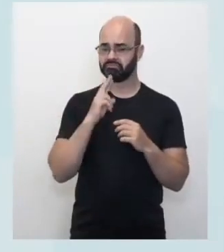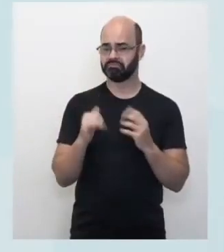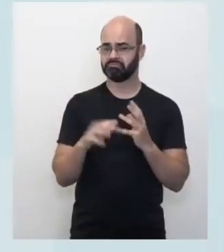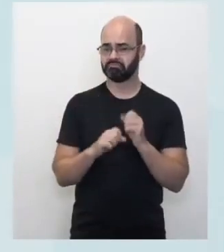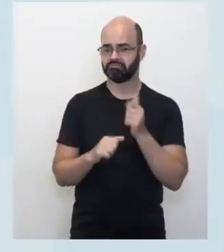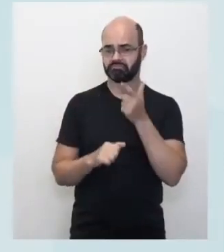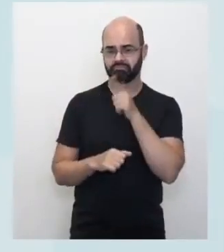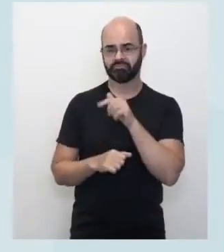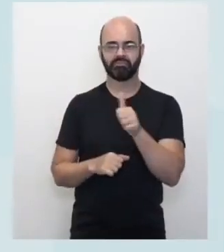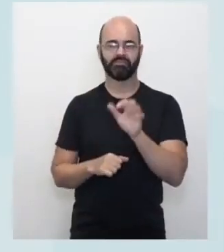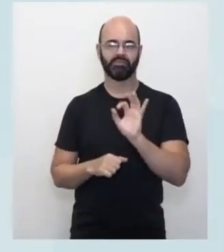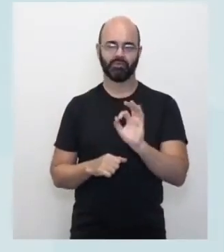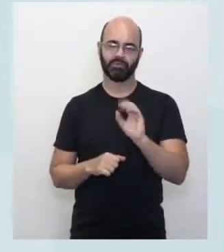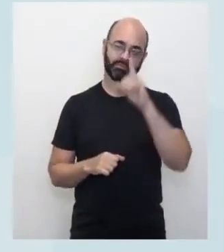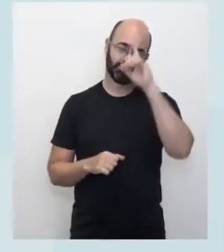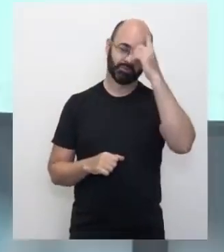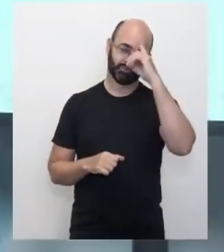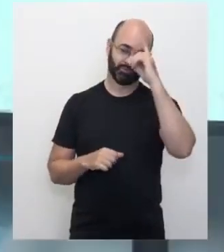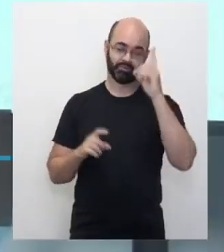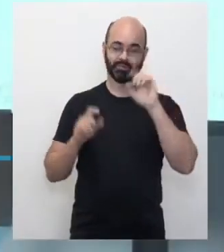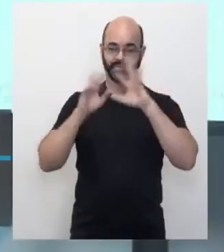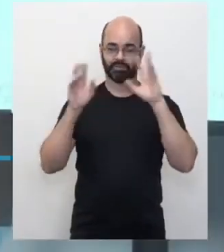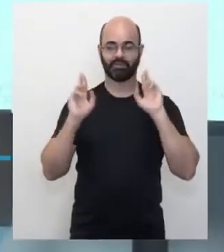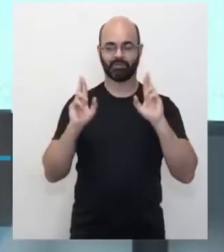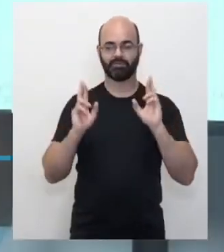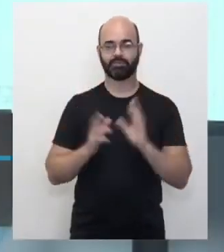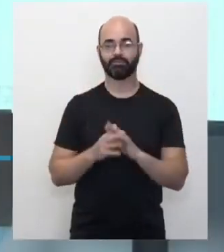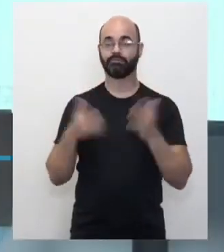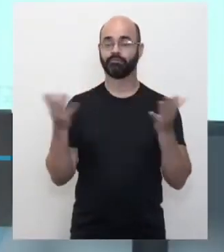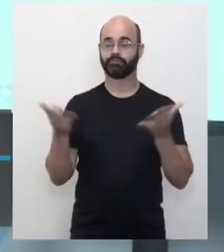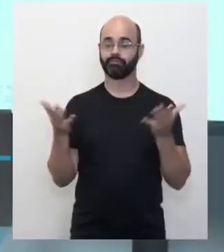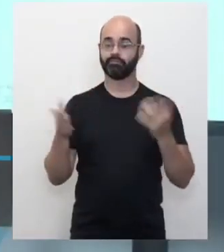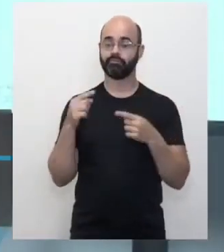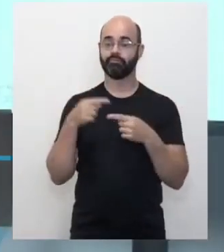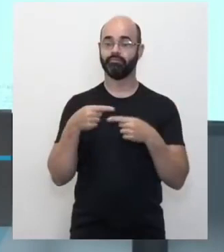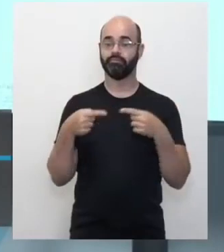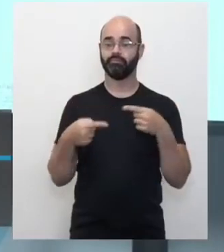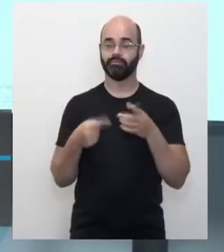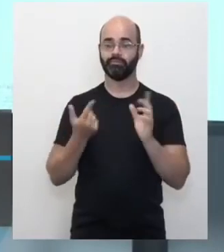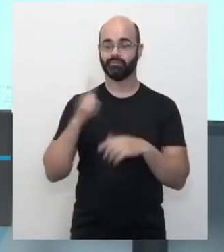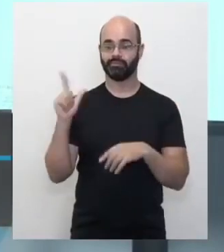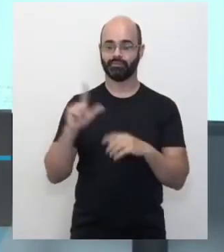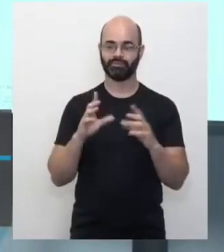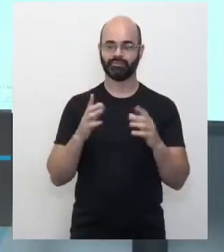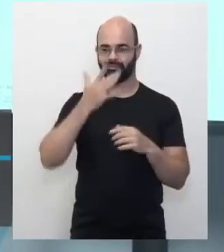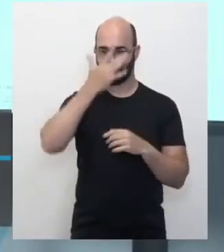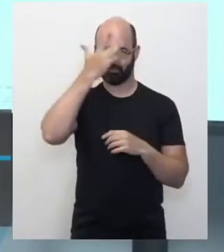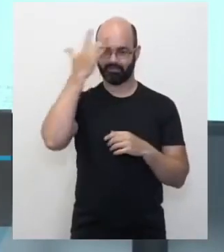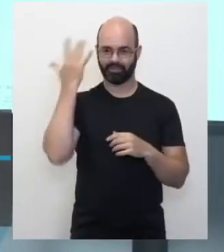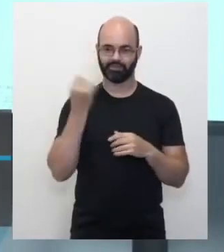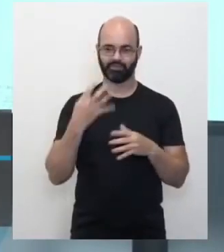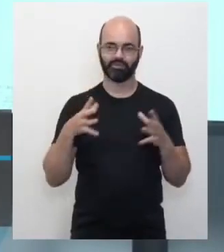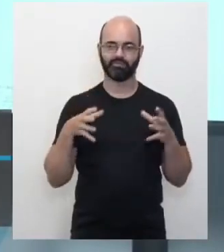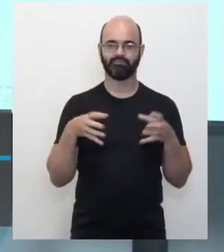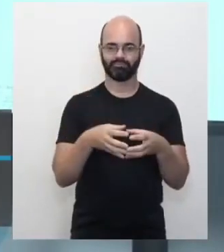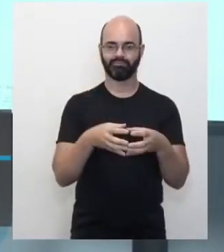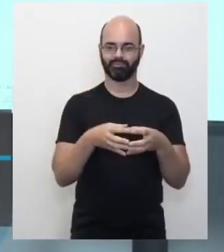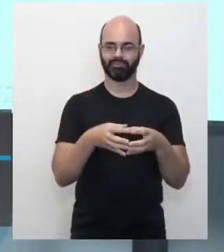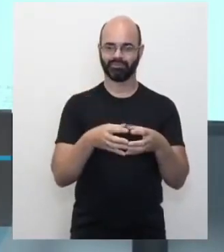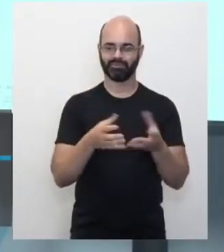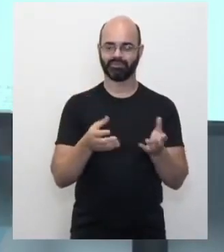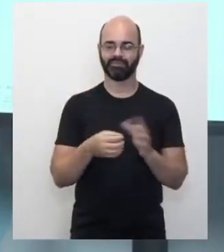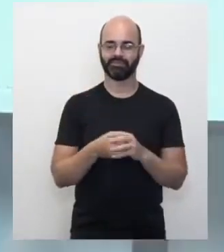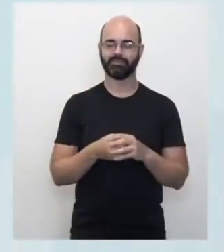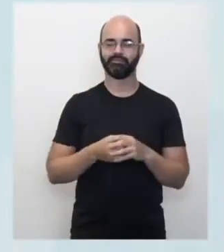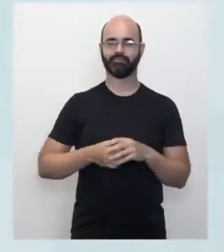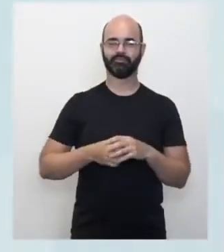dúvida, porque agora a gente vai para outra razão importante. A gente vai para a razão que chama densidade demográfica. Essa tem a ver com geografia, tá